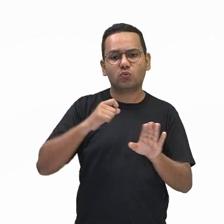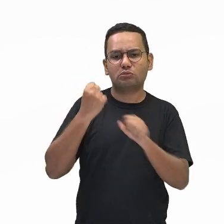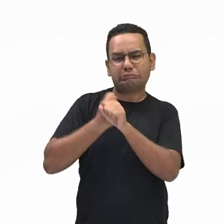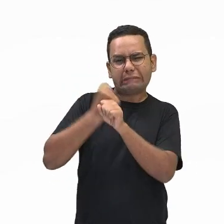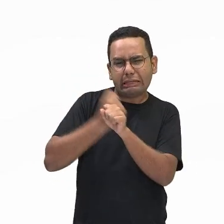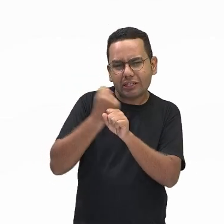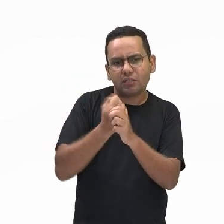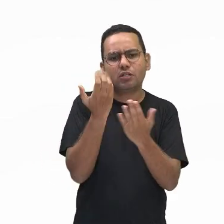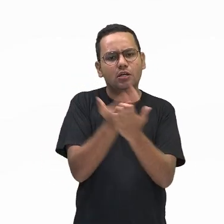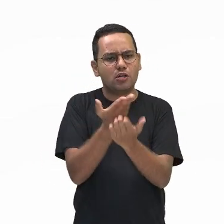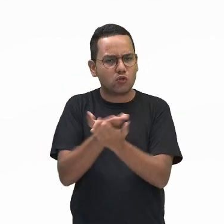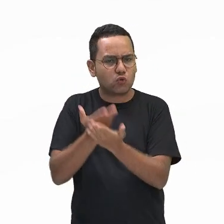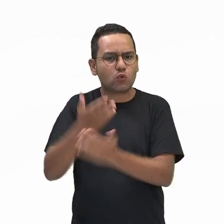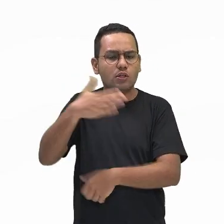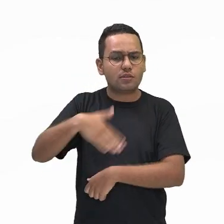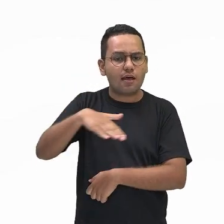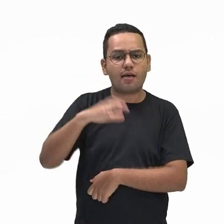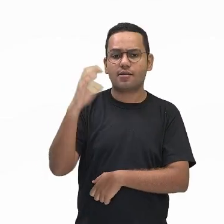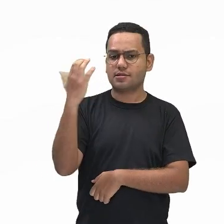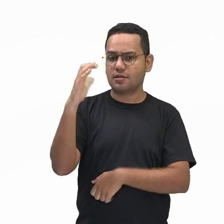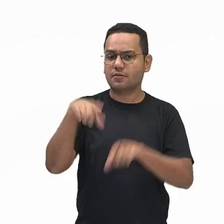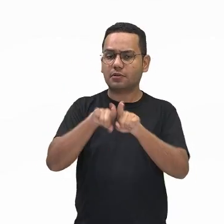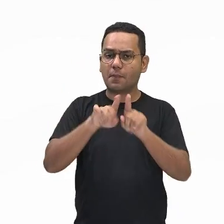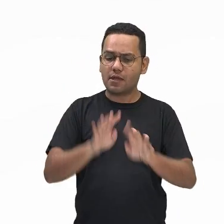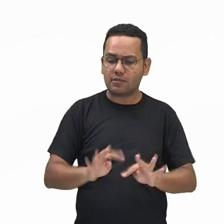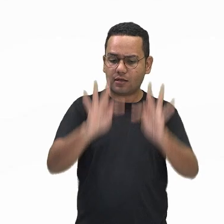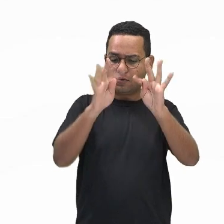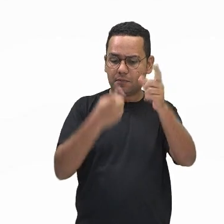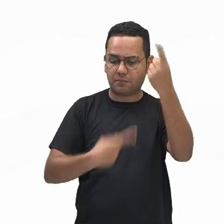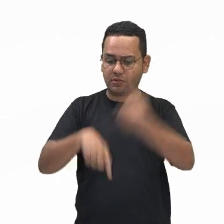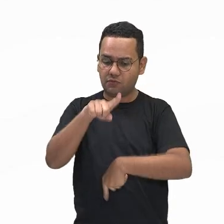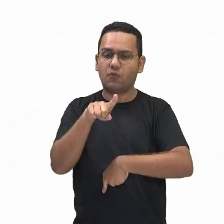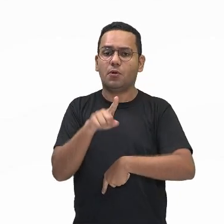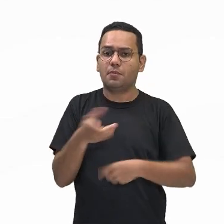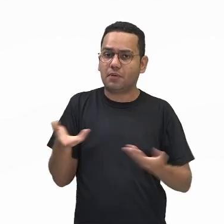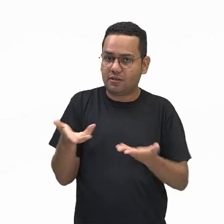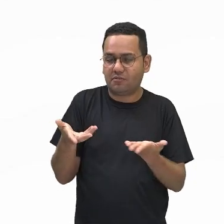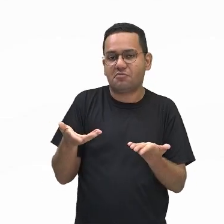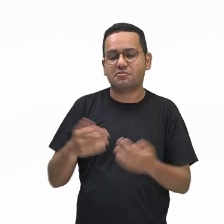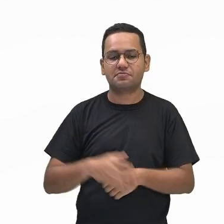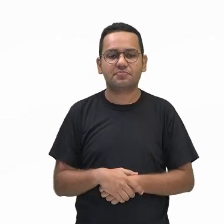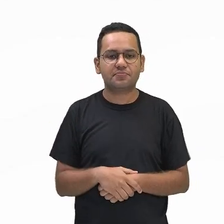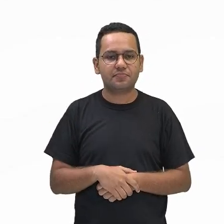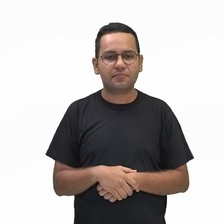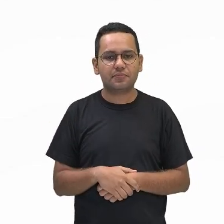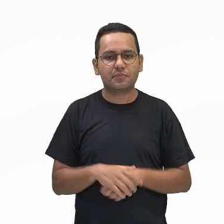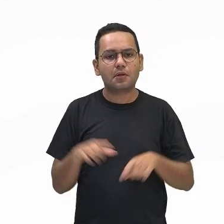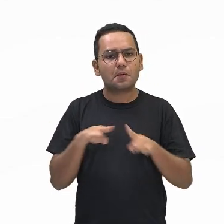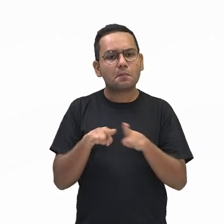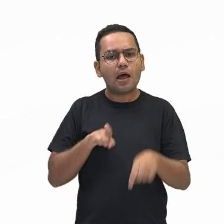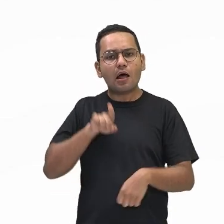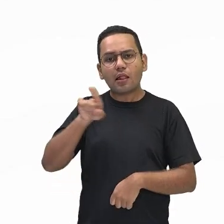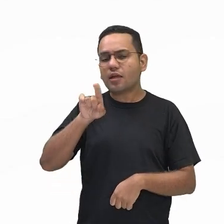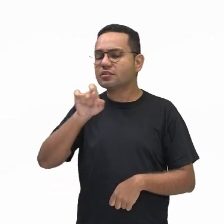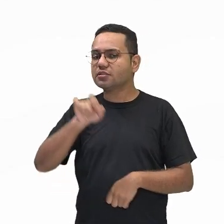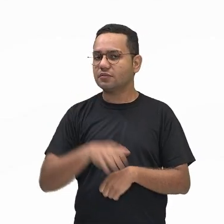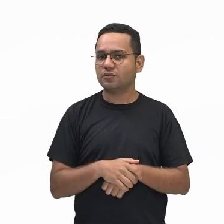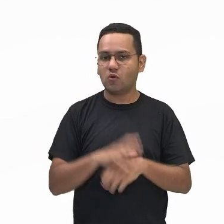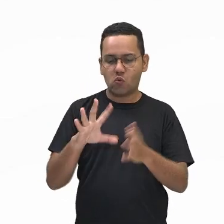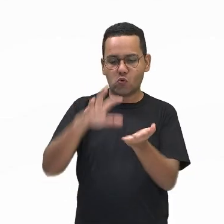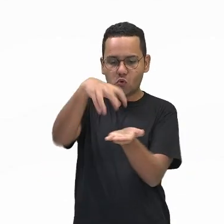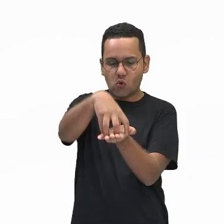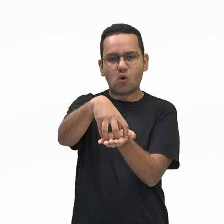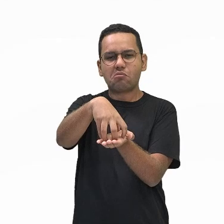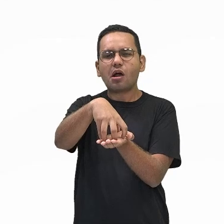estudos científicos, avanços tecnológicos para chegar ao que sabemos hoje. E tudo começou no mosteiro aonde Mendel